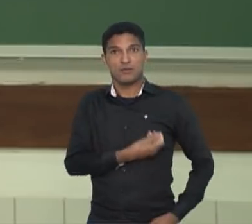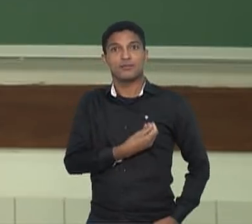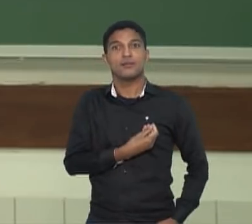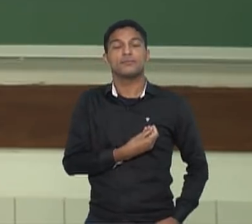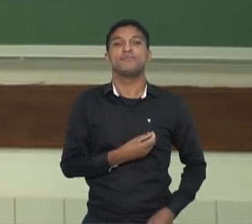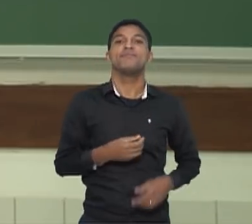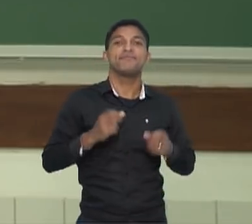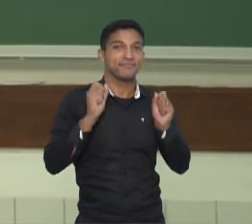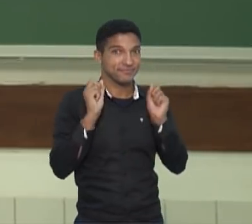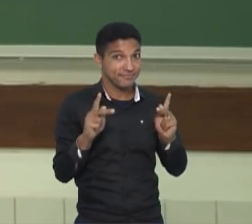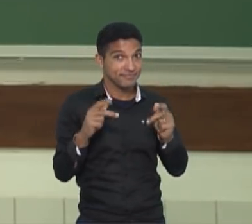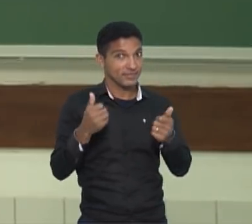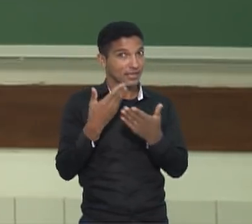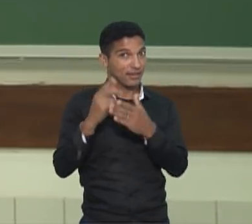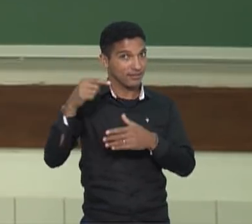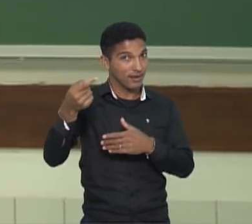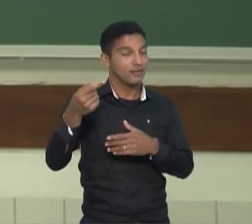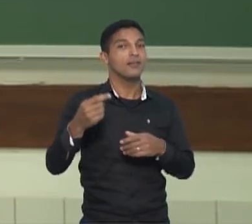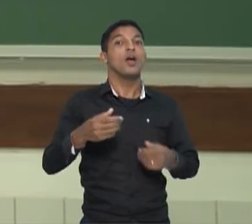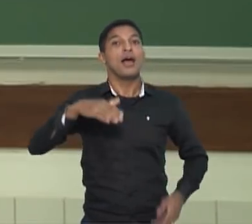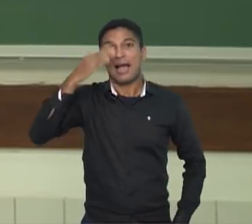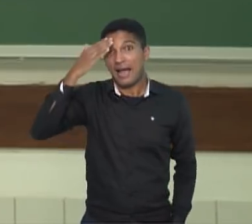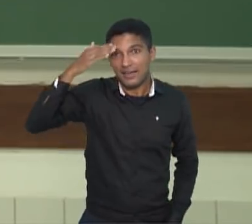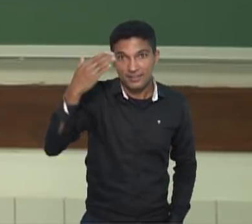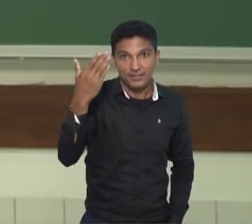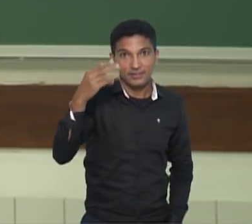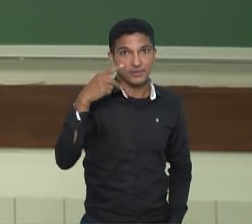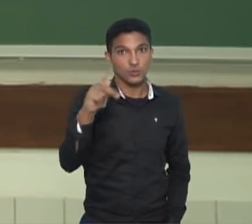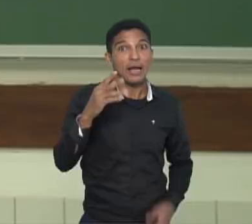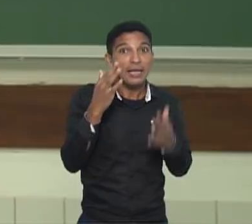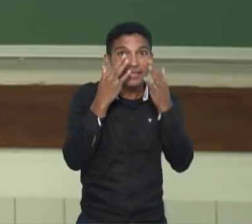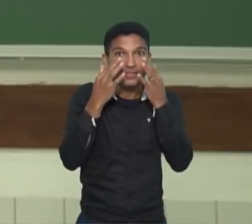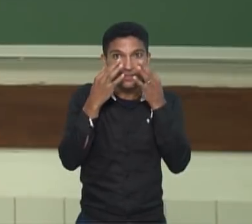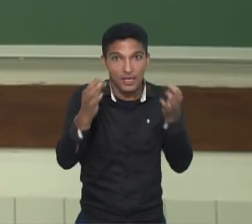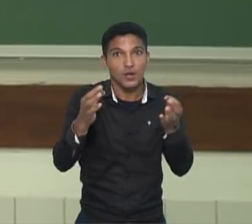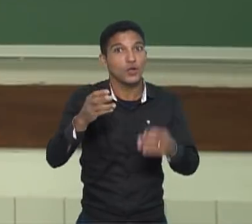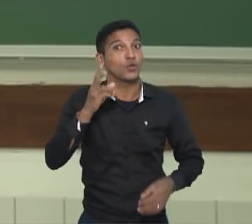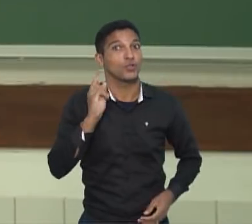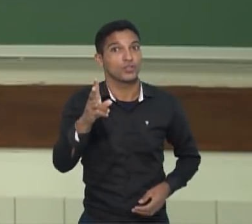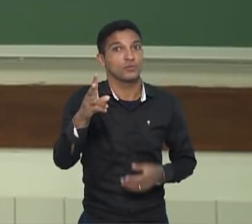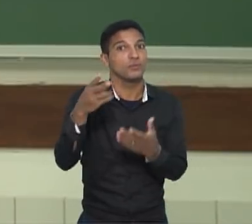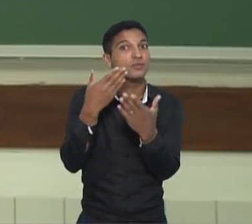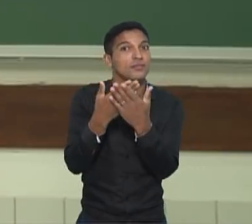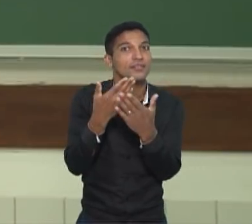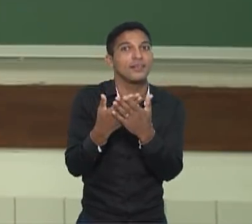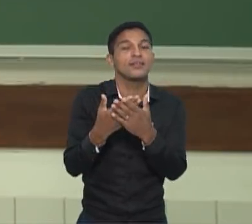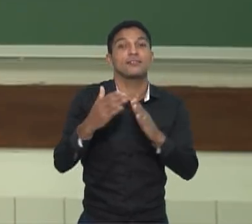seu empenho ao estudo. Continue assim. Até a próxima aula.